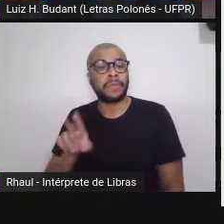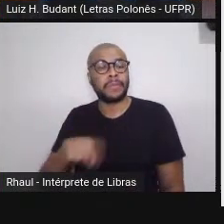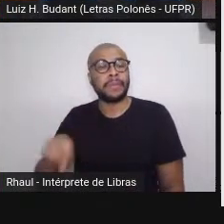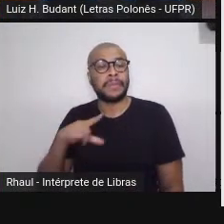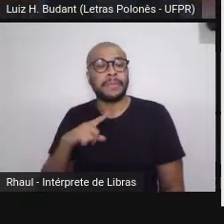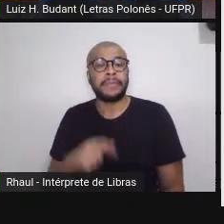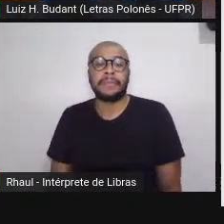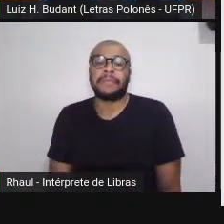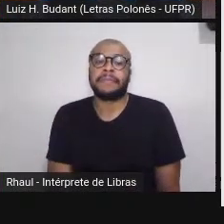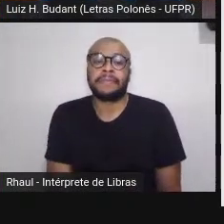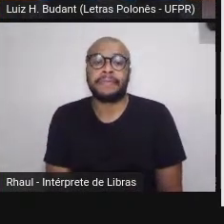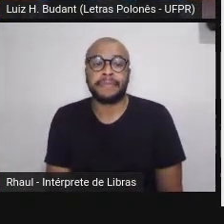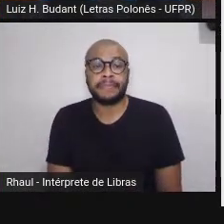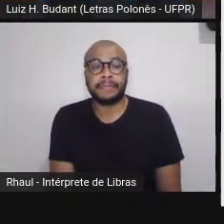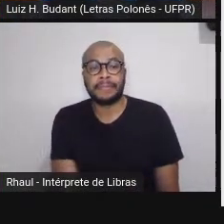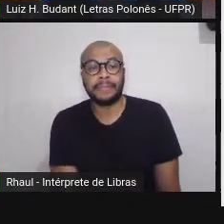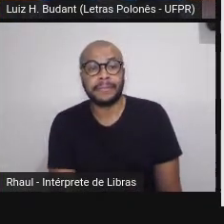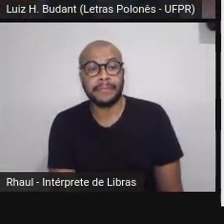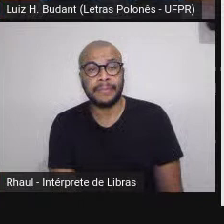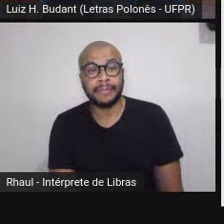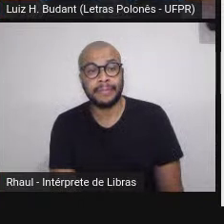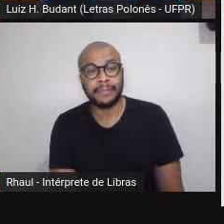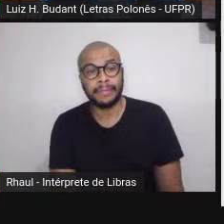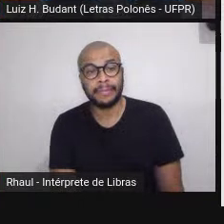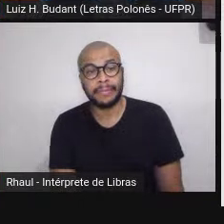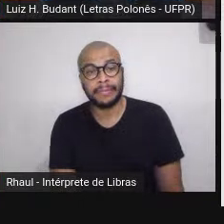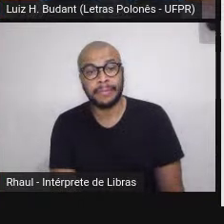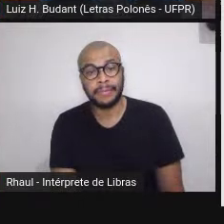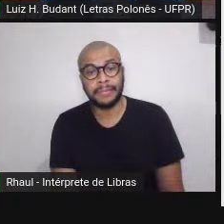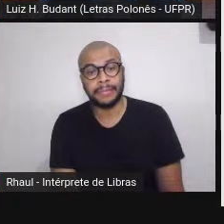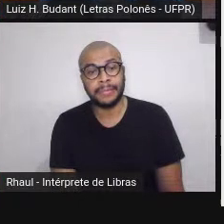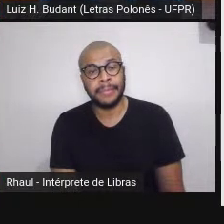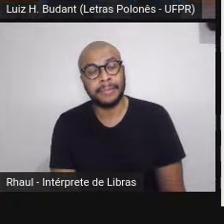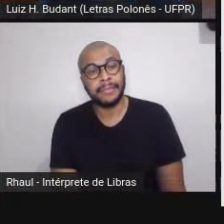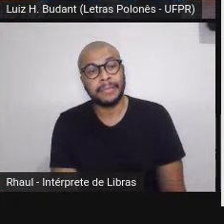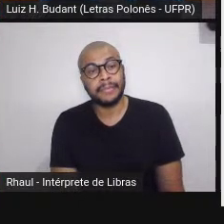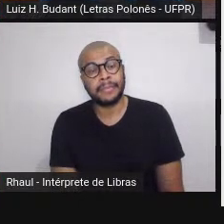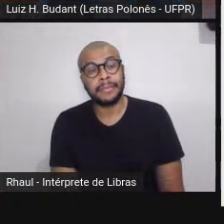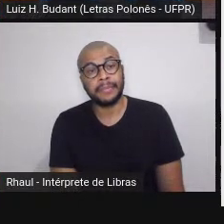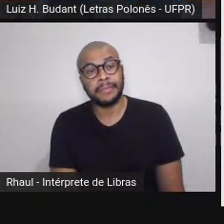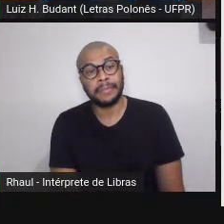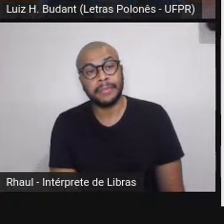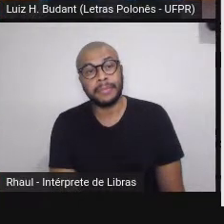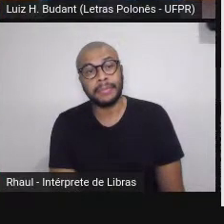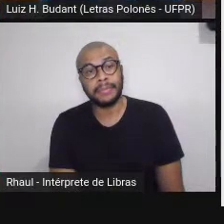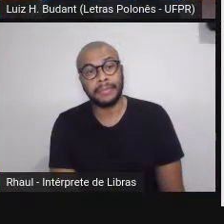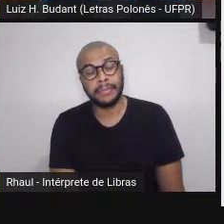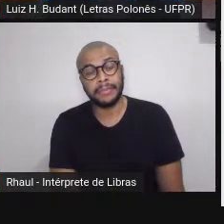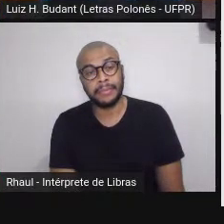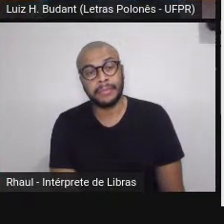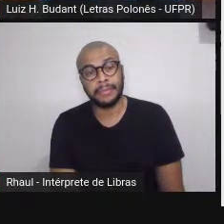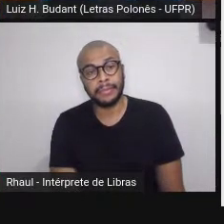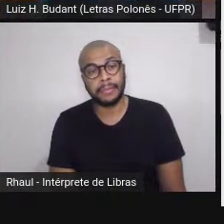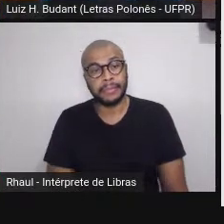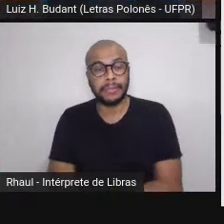Dobrze, to tyle na temat polskich imion. Czy możemy sobie pozwolić na tę część o odmianie